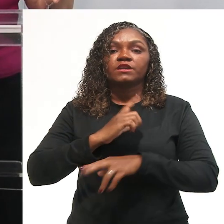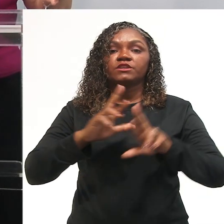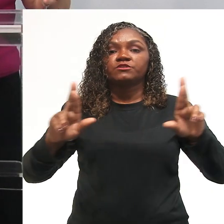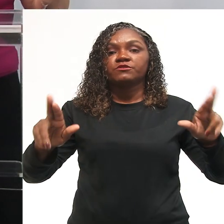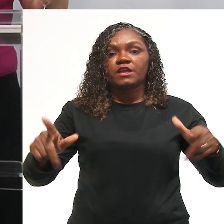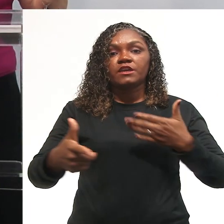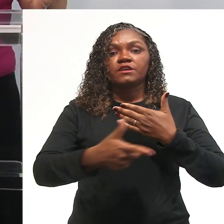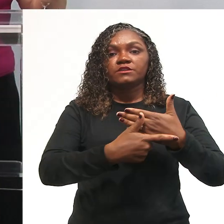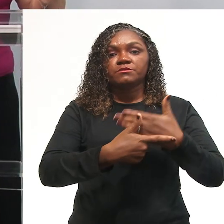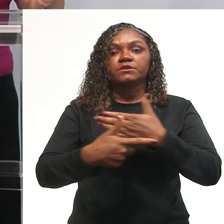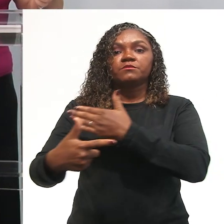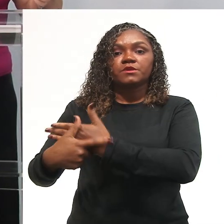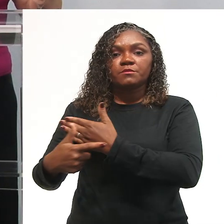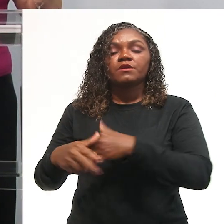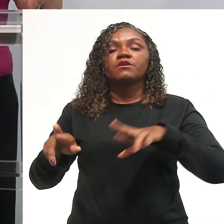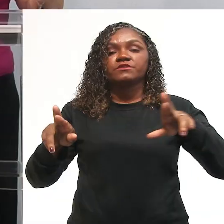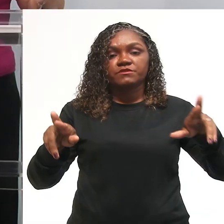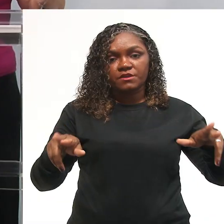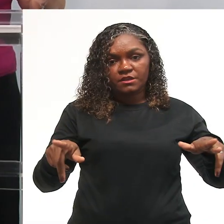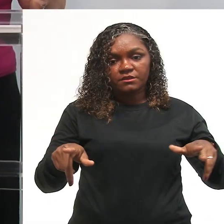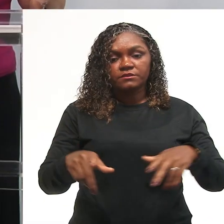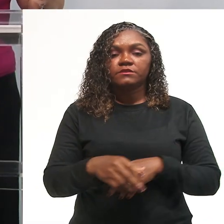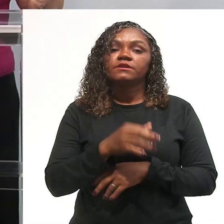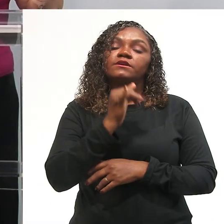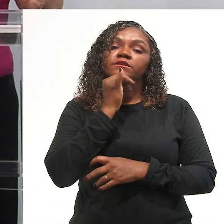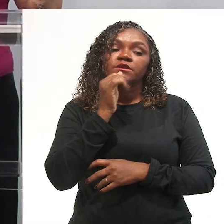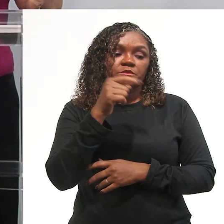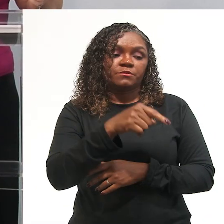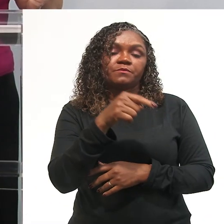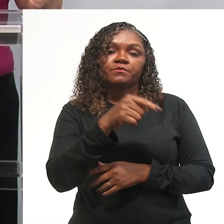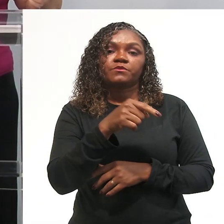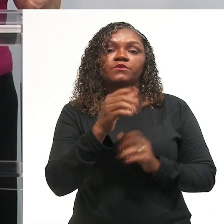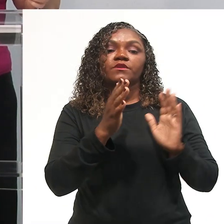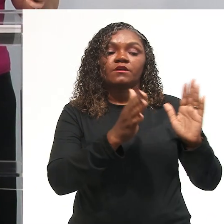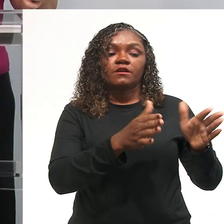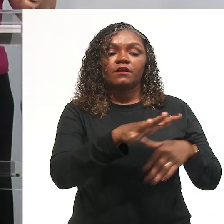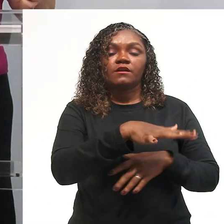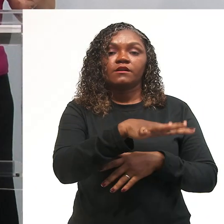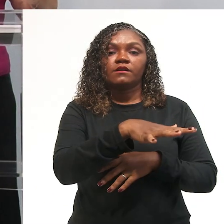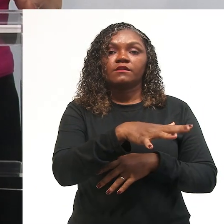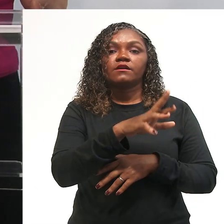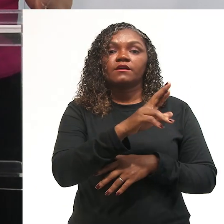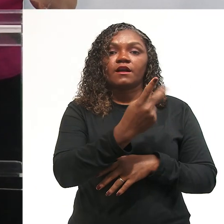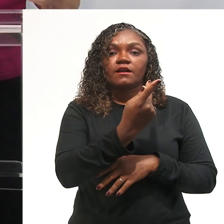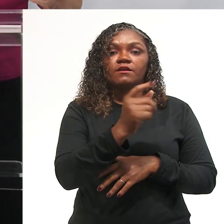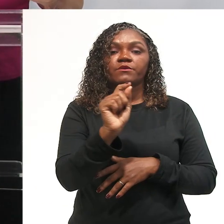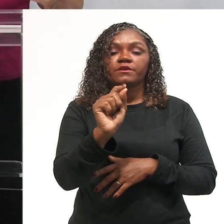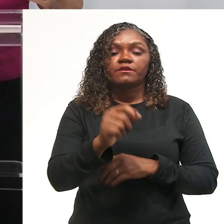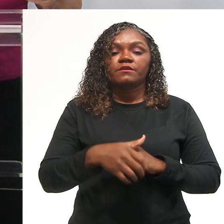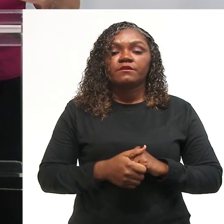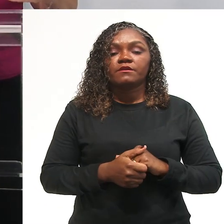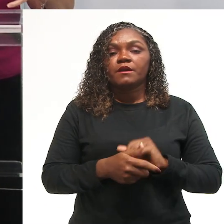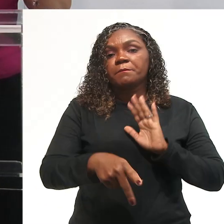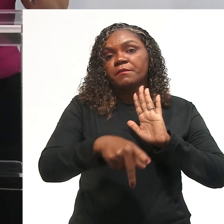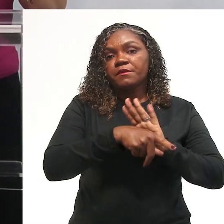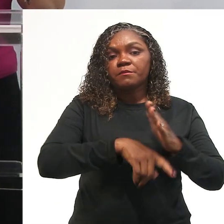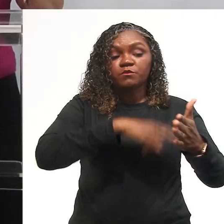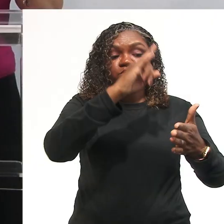diferenciadas. Quando a gente fala de RH hoje em dia, a gente está falando mais da